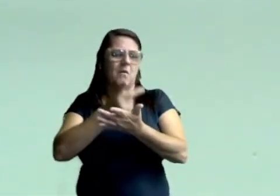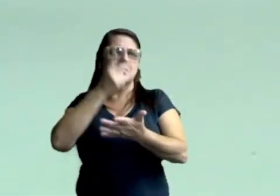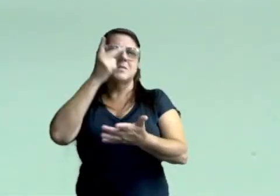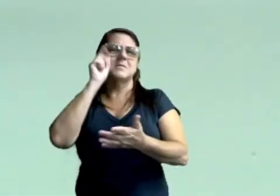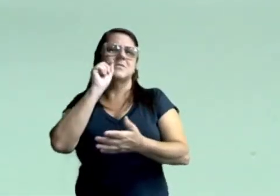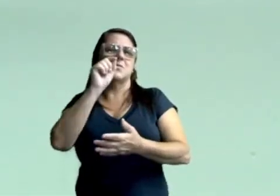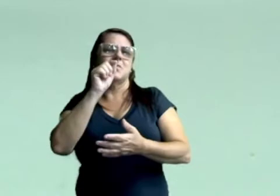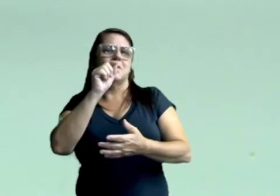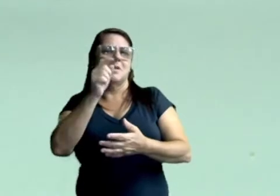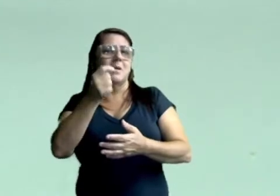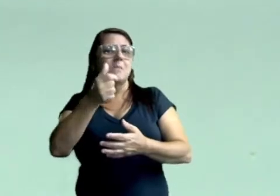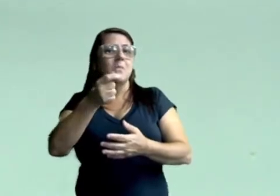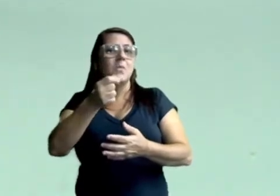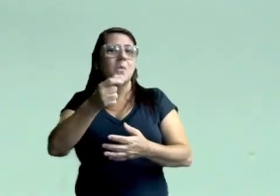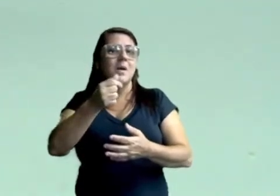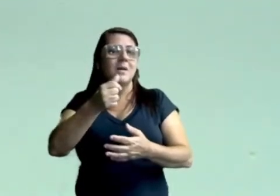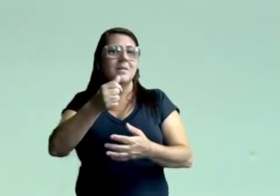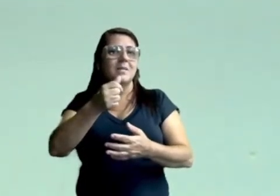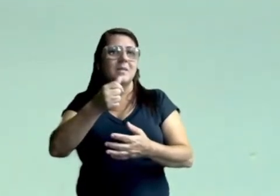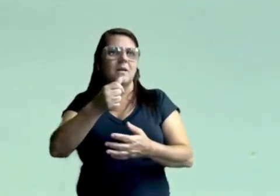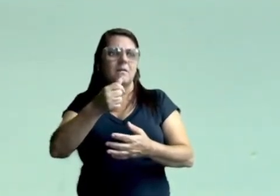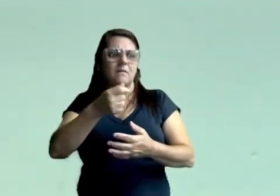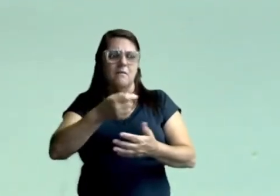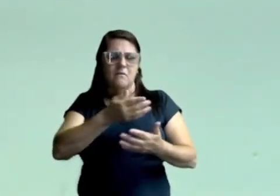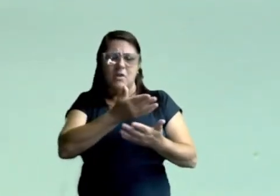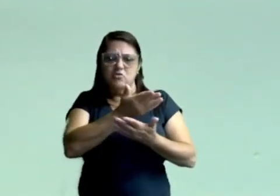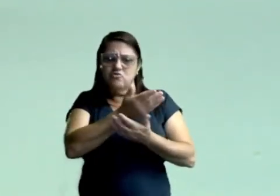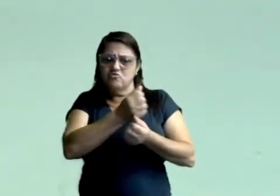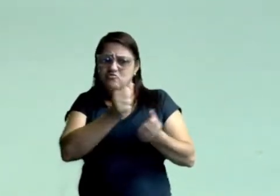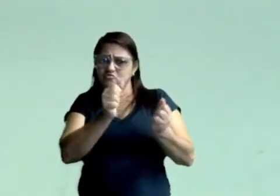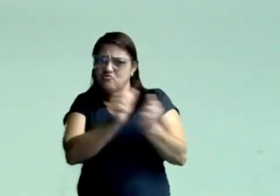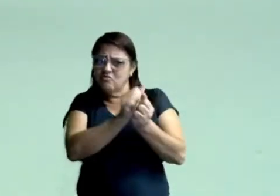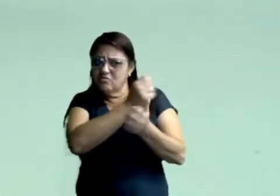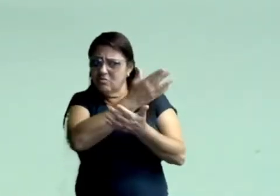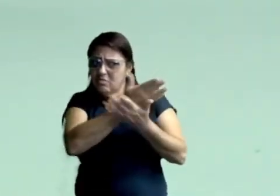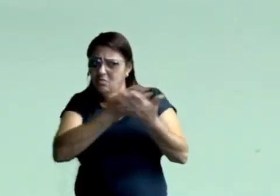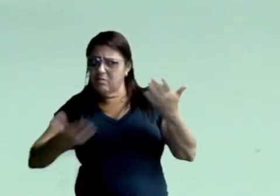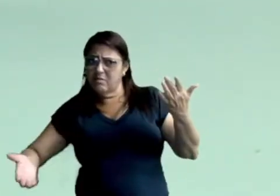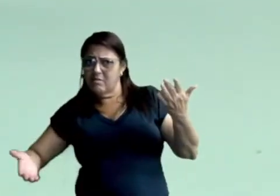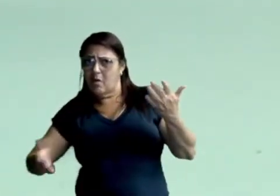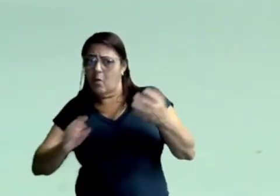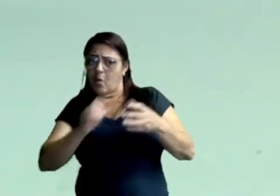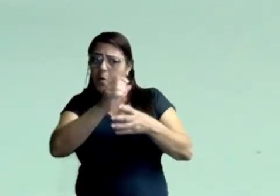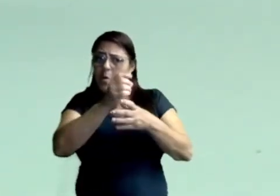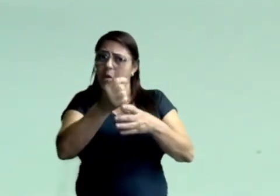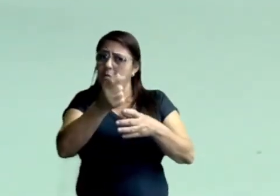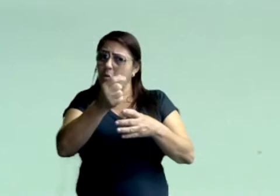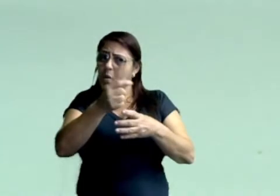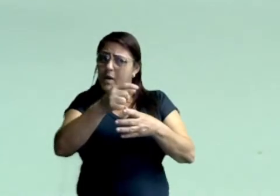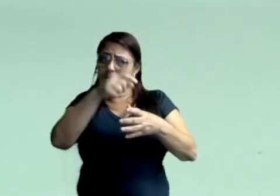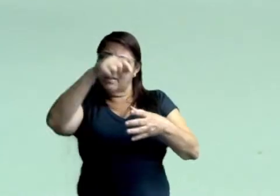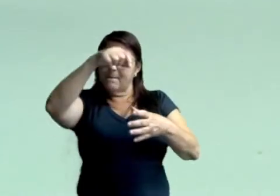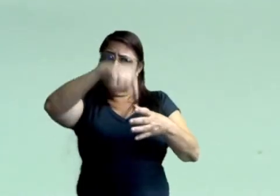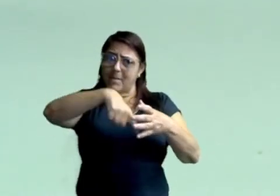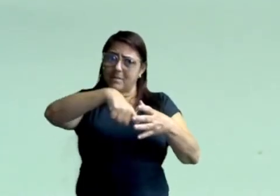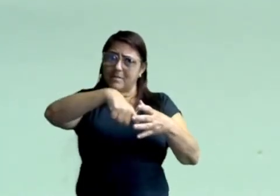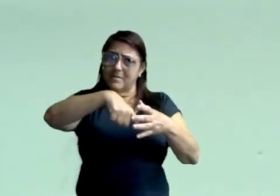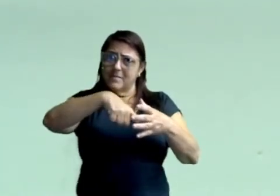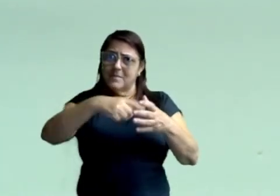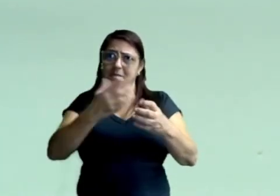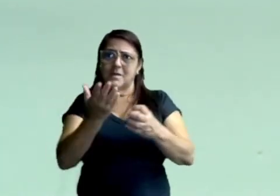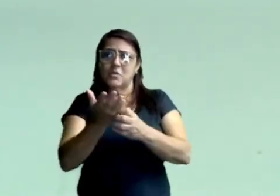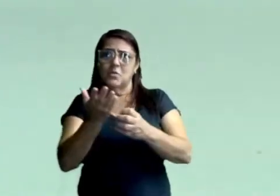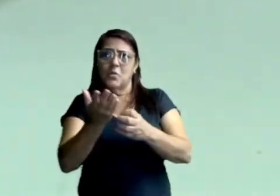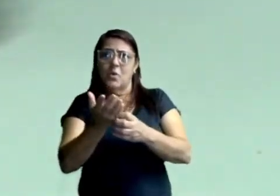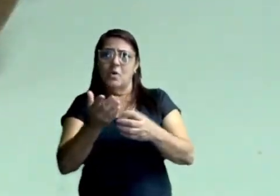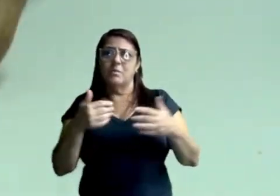com a moeda? Ela será levada pelo papel ou cairá dentro dessa taça? E aí?